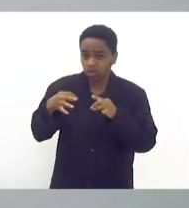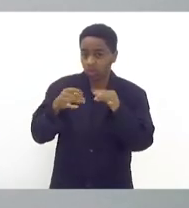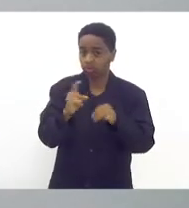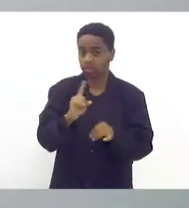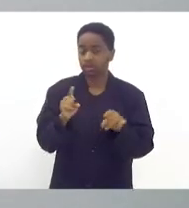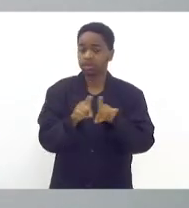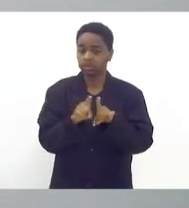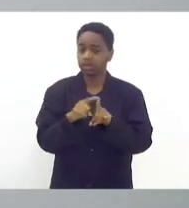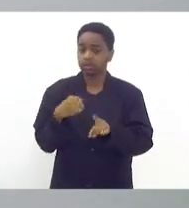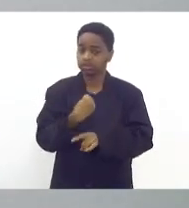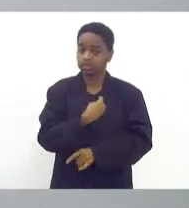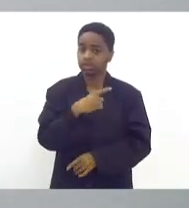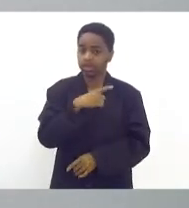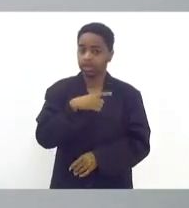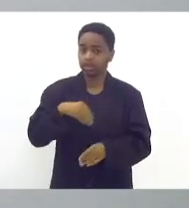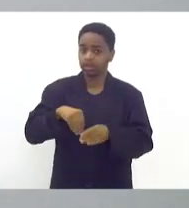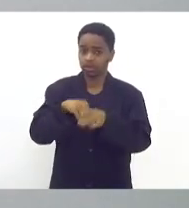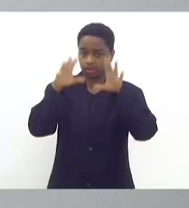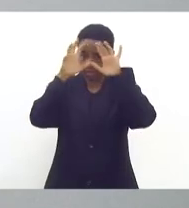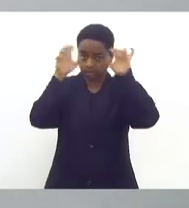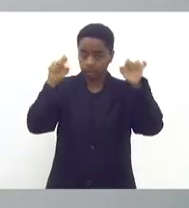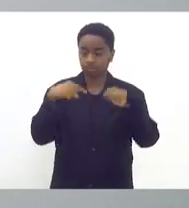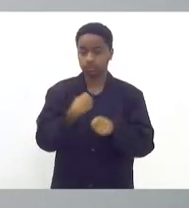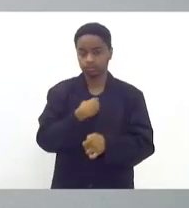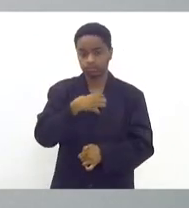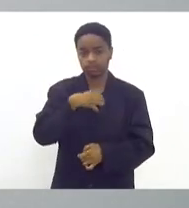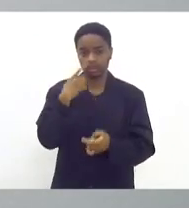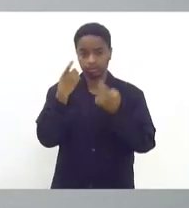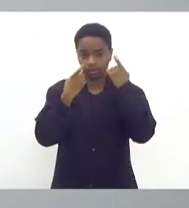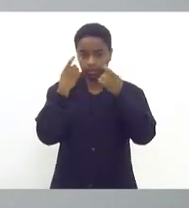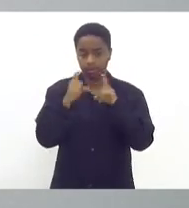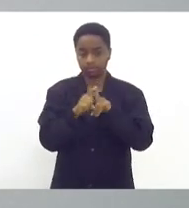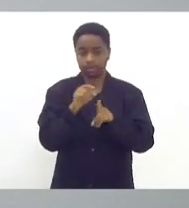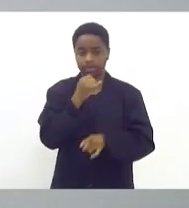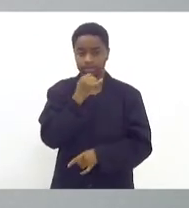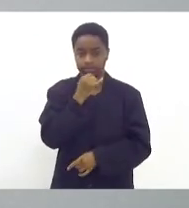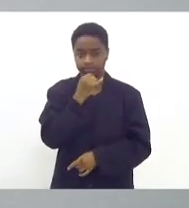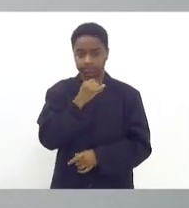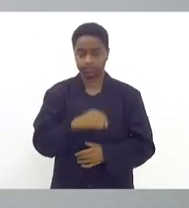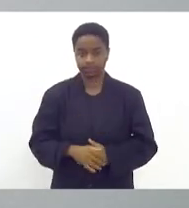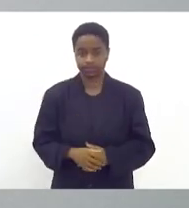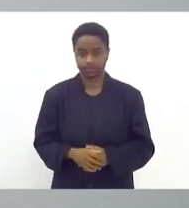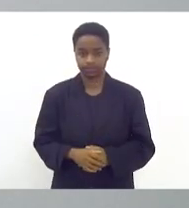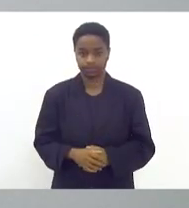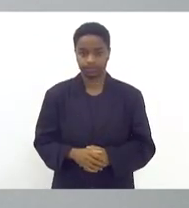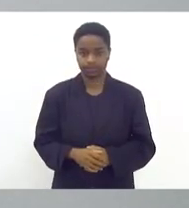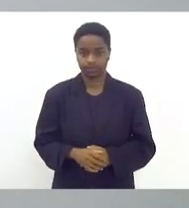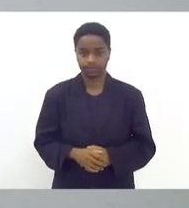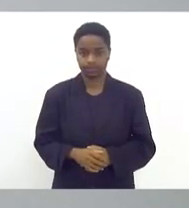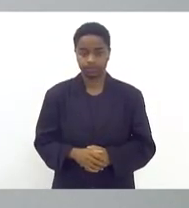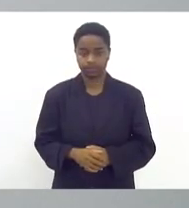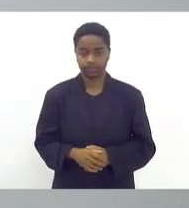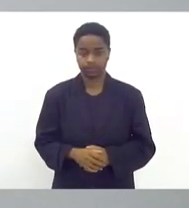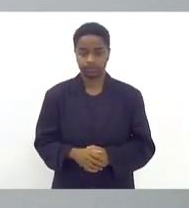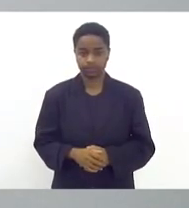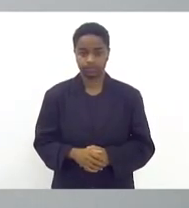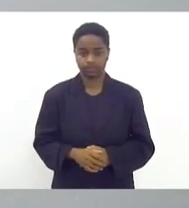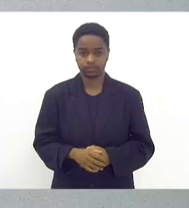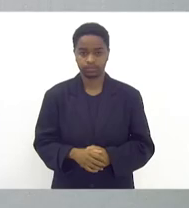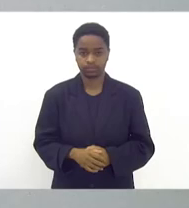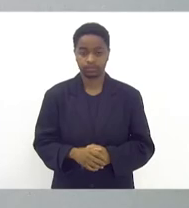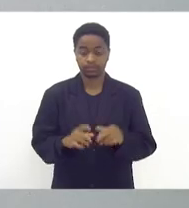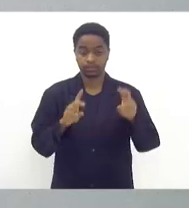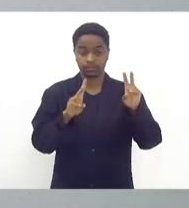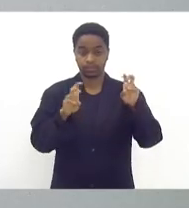temos lá dentro do tribunal temos essa preocupação por exemplo essas questões que estão sendo